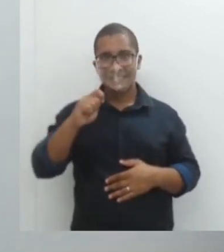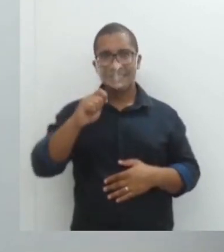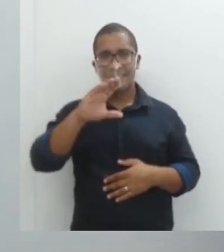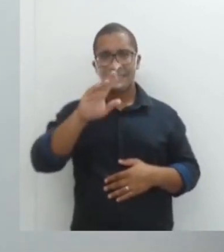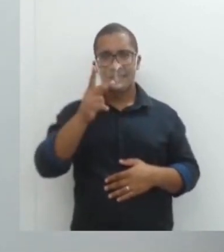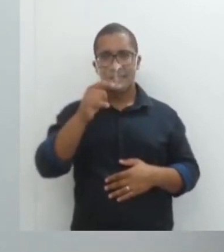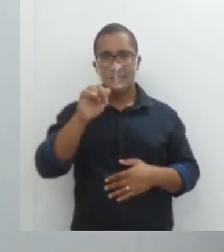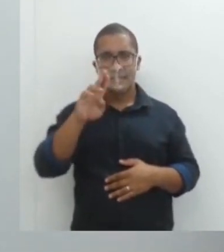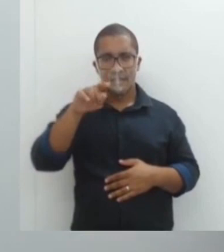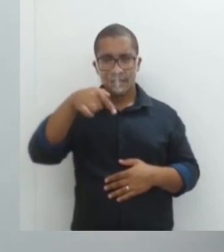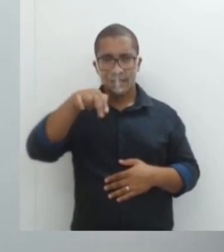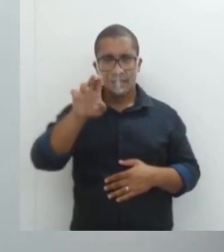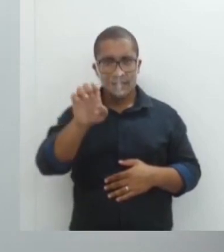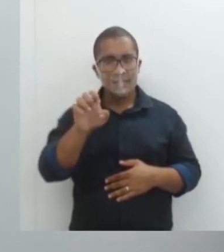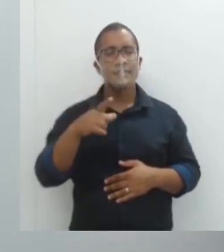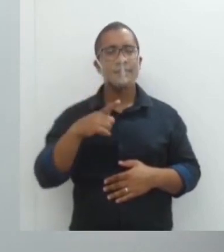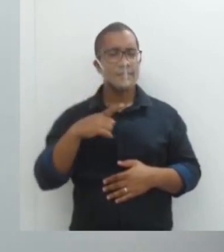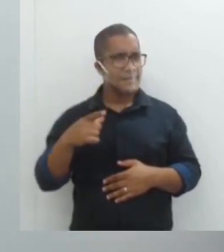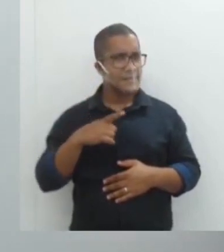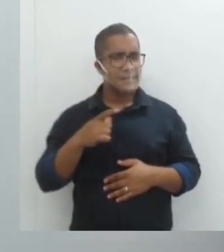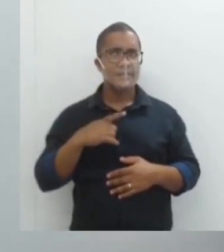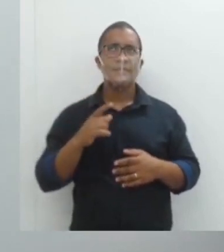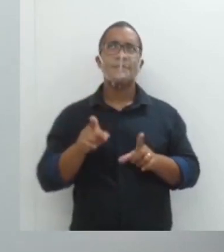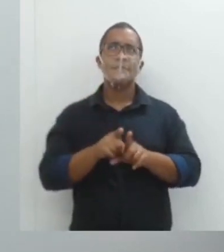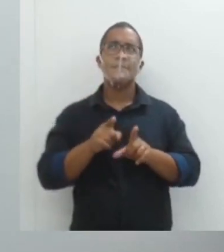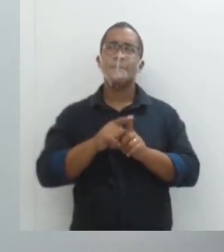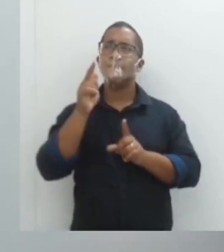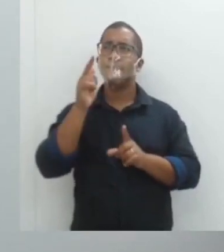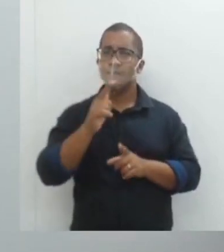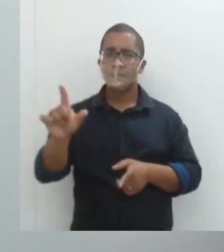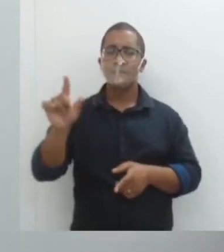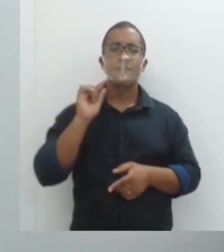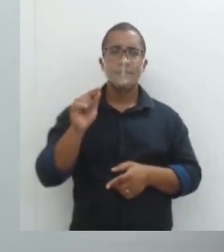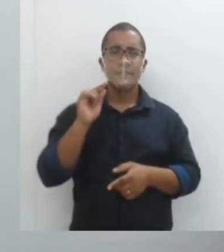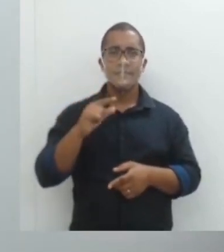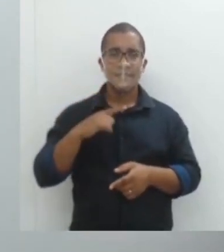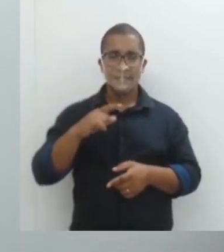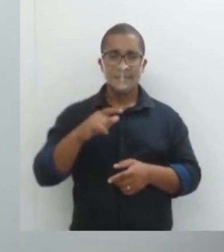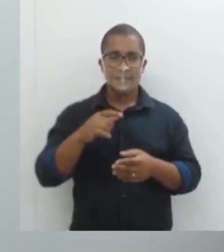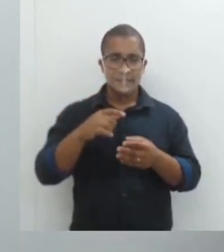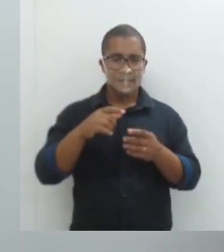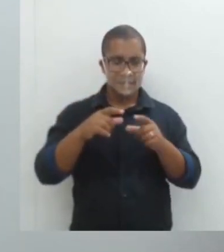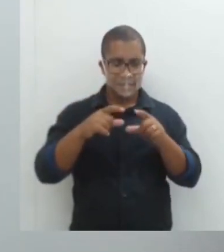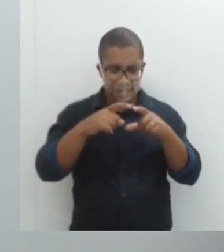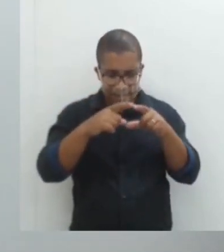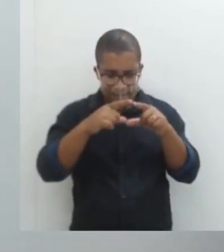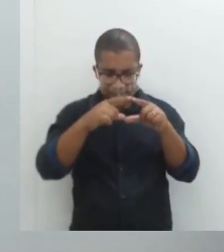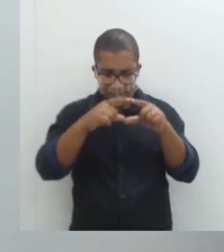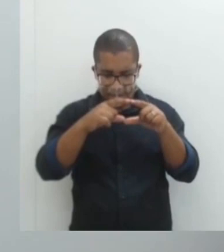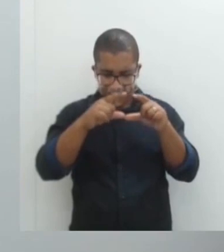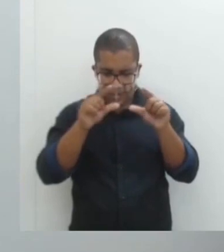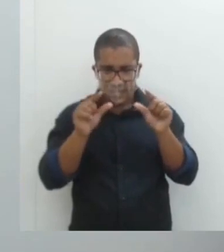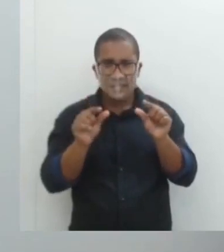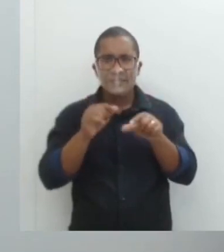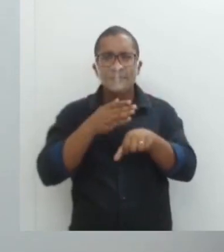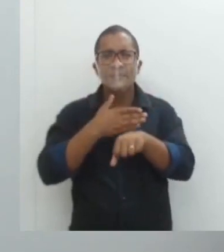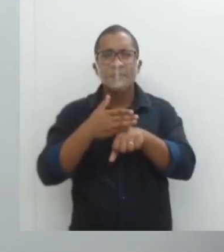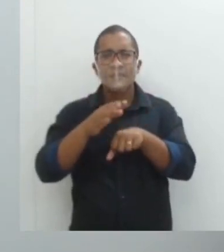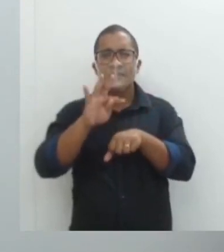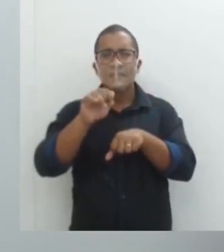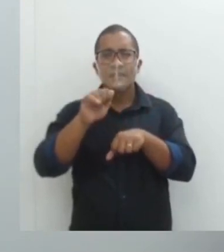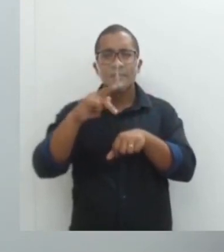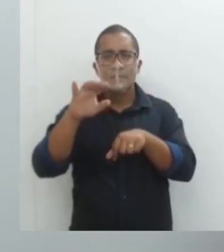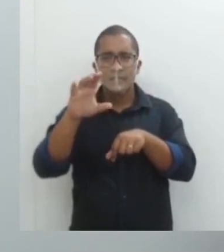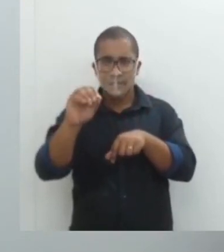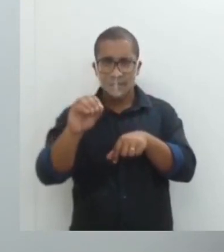Tem também, sem dúvida, a tapioca, né? Todo mundo também gosta. Alô, quem é do Alto da